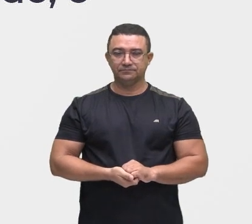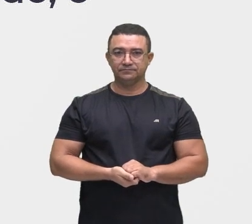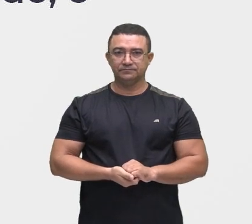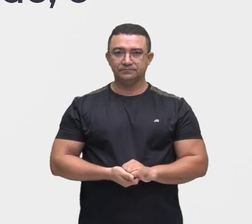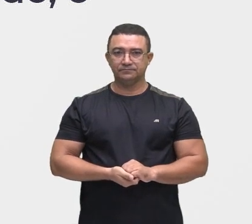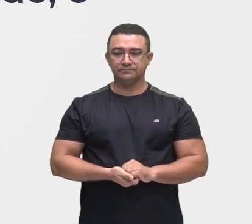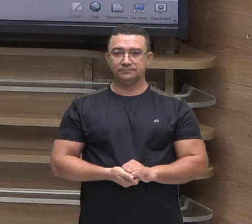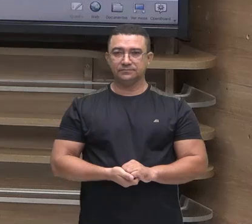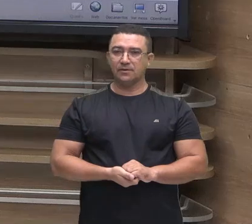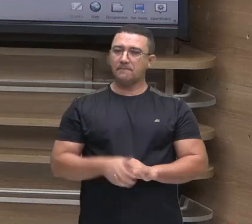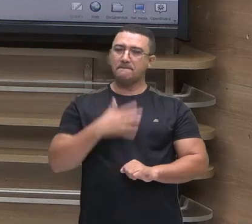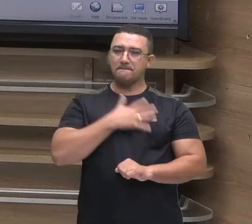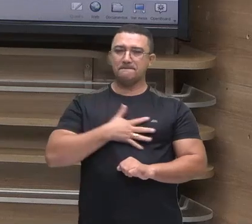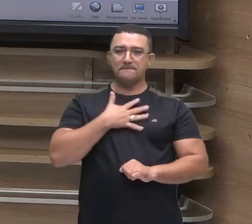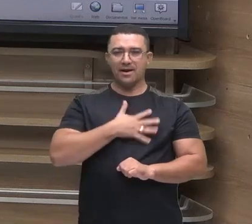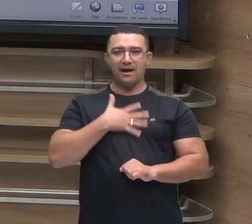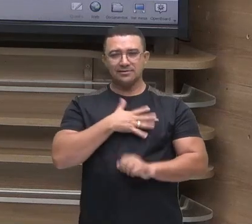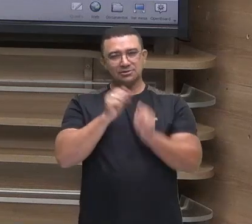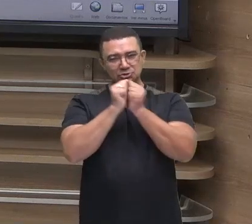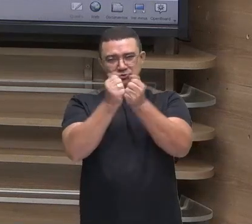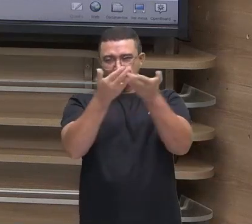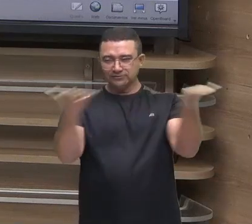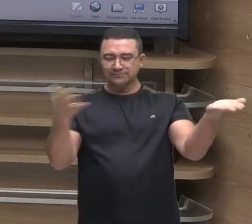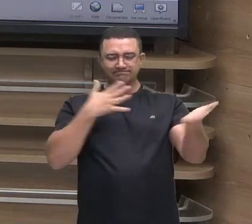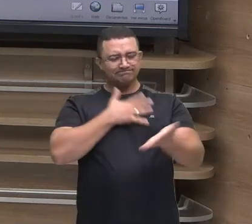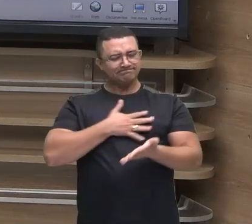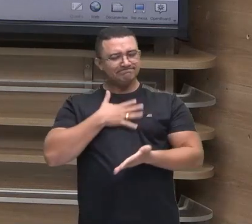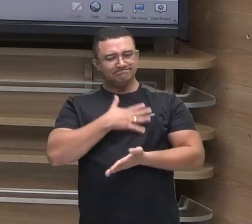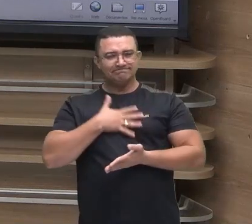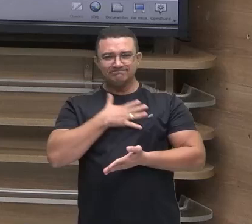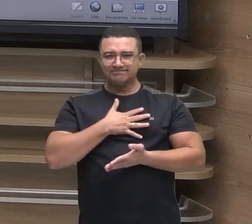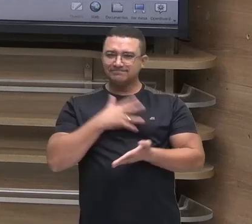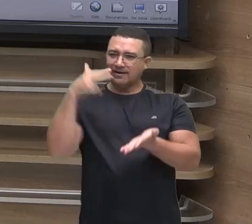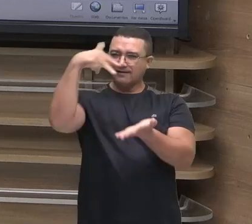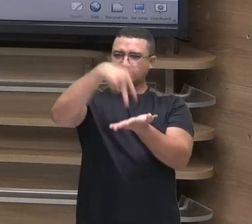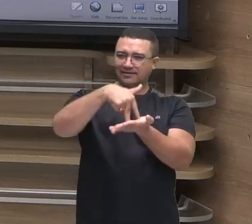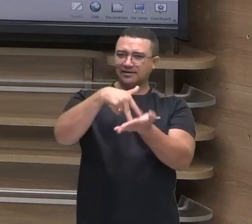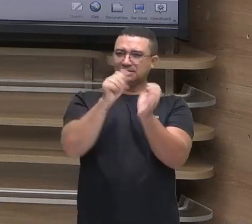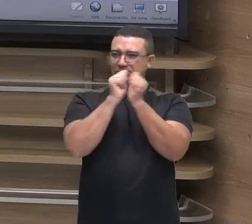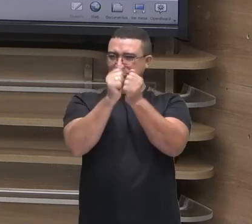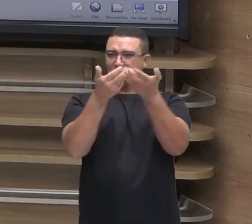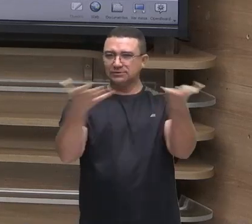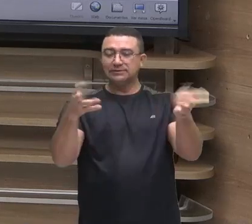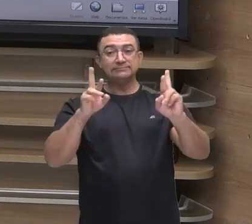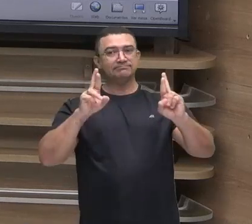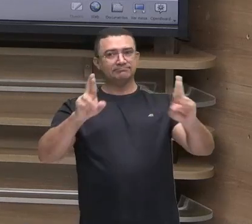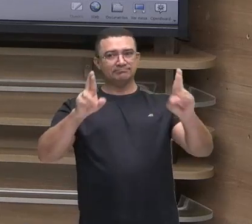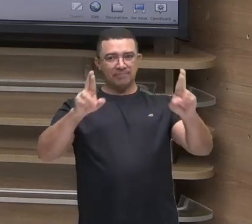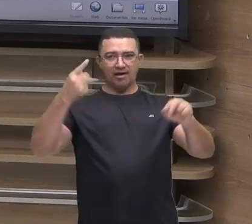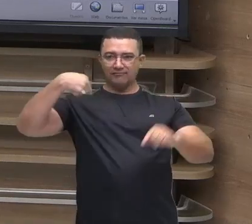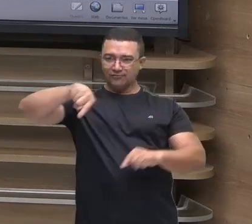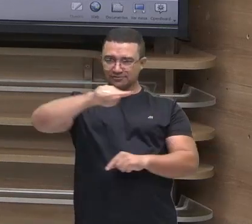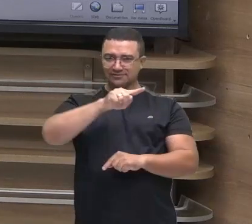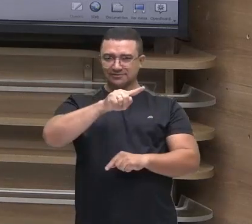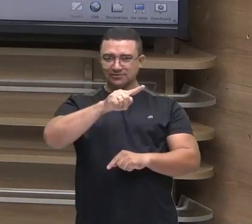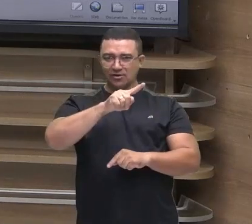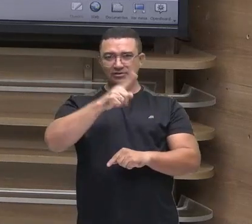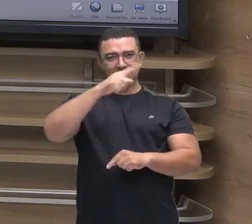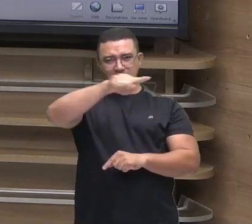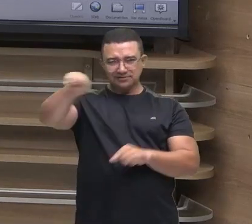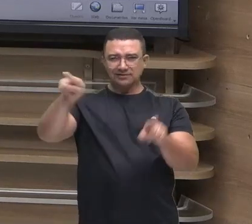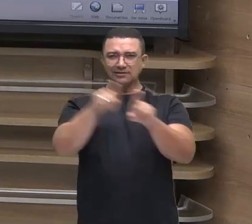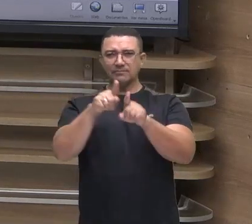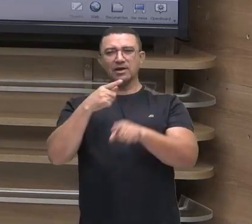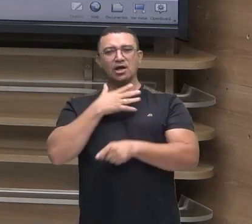Então, meus queridos, foi um prazer, assim, enorme estar aqui com vocês. Espero que você tenha gostado, aprendido as